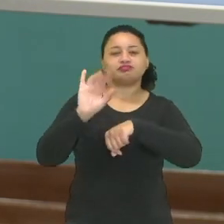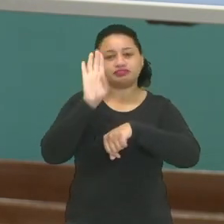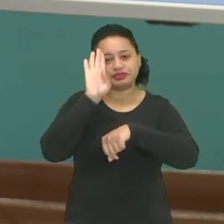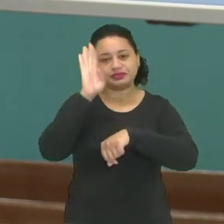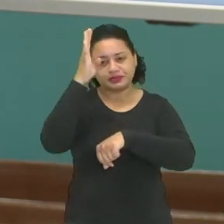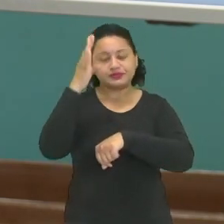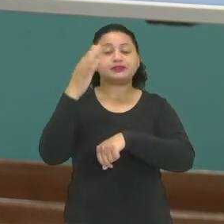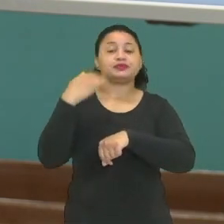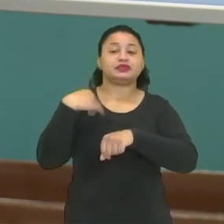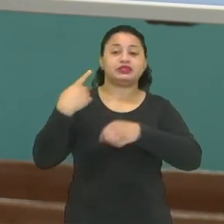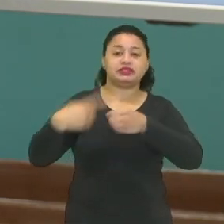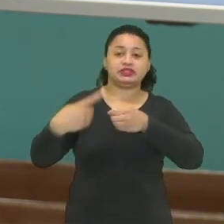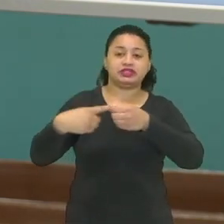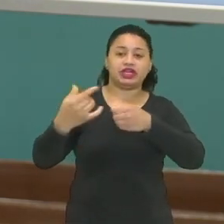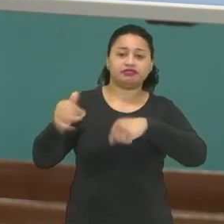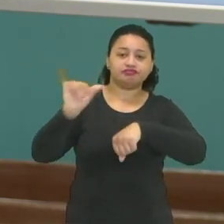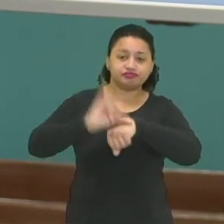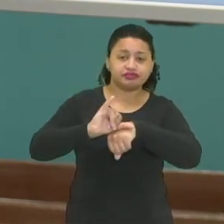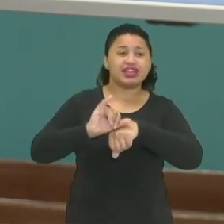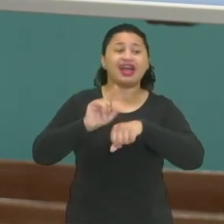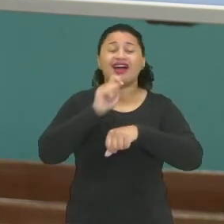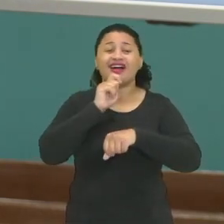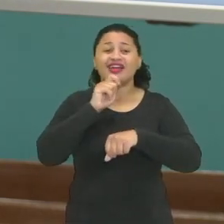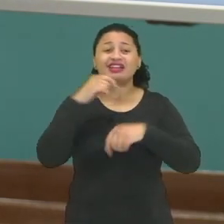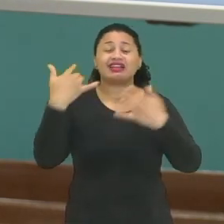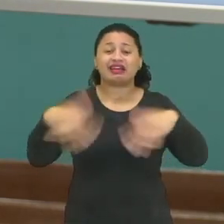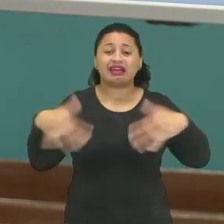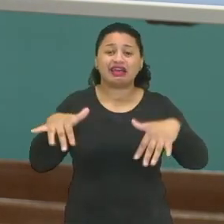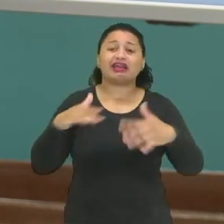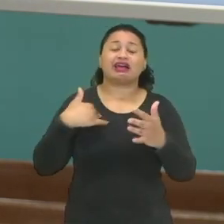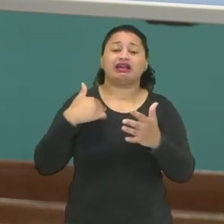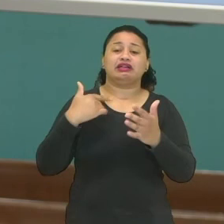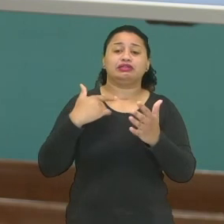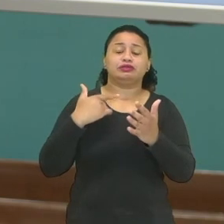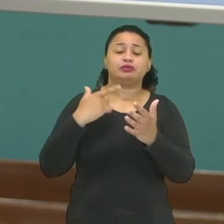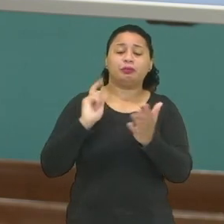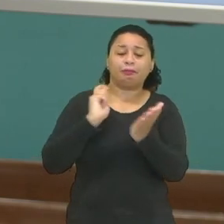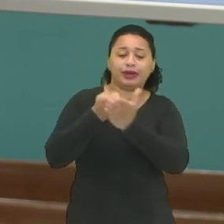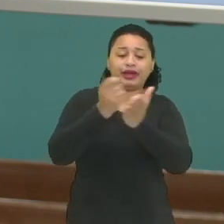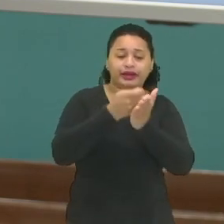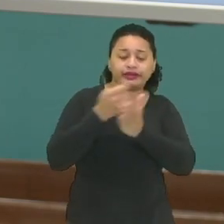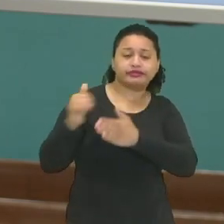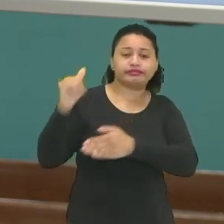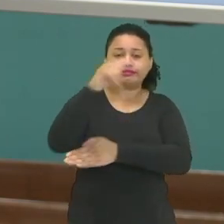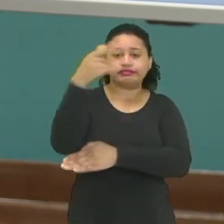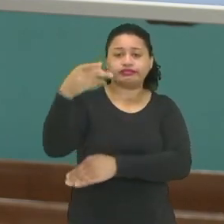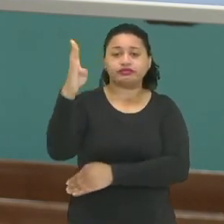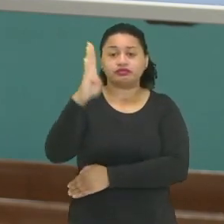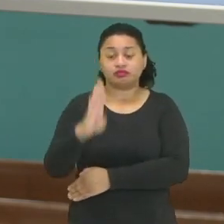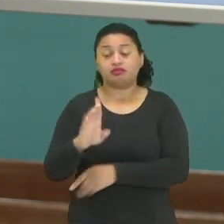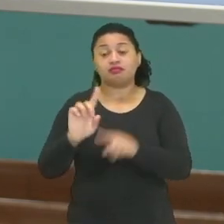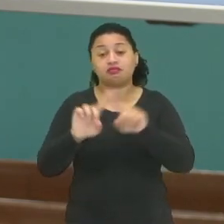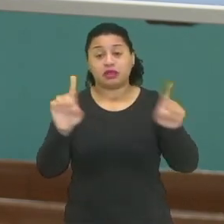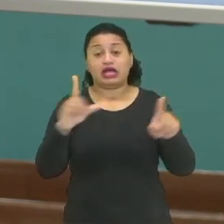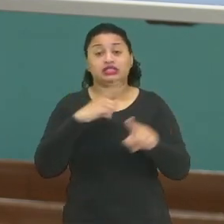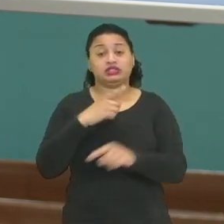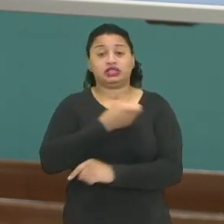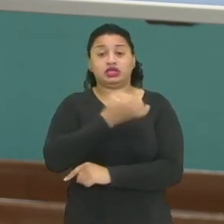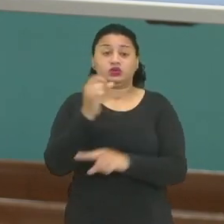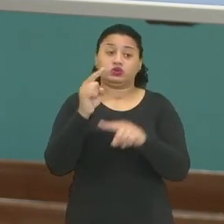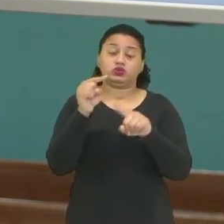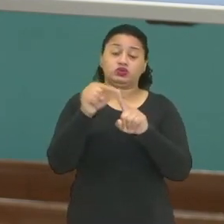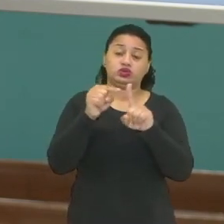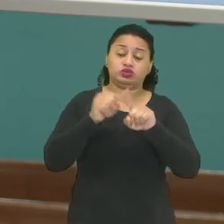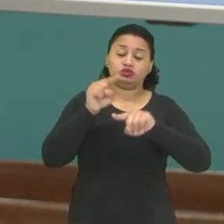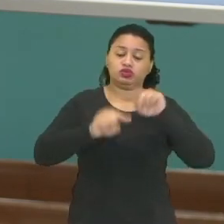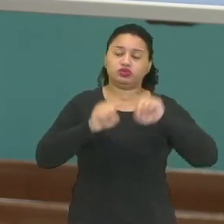principais. Ainda é caro, transportar por meio de aviões no Brasil, apesar de alguns tipos de produtos,